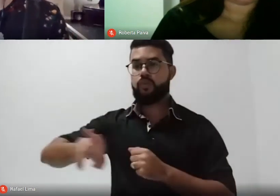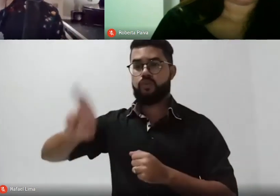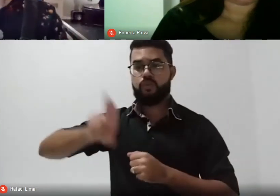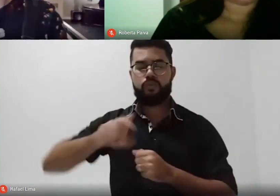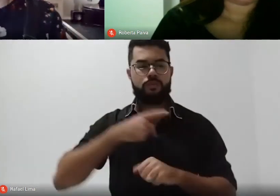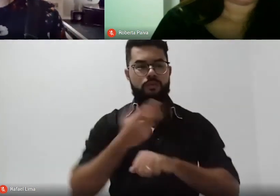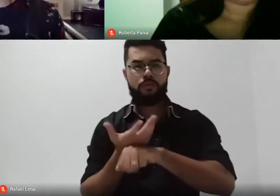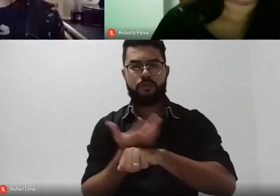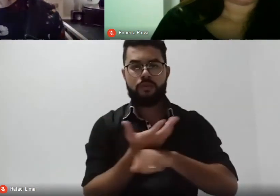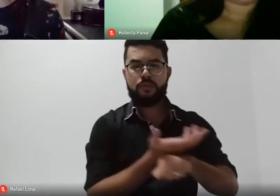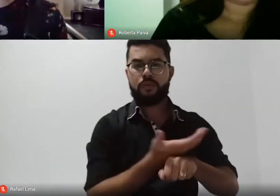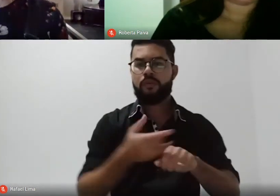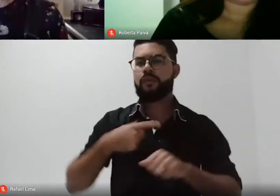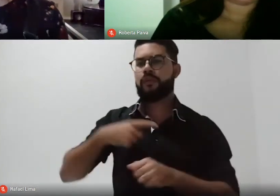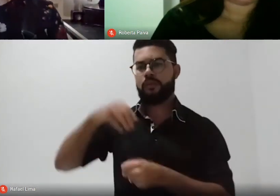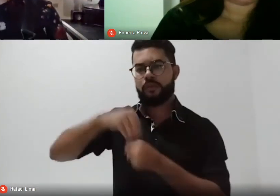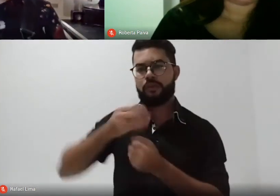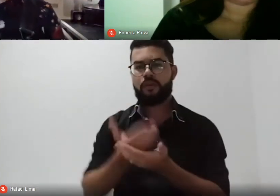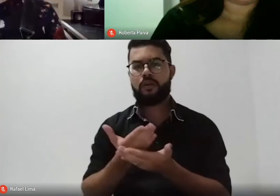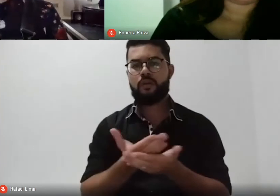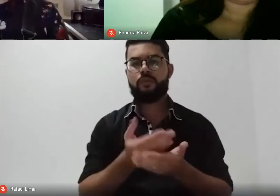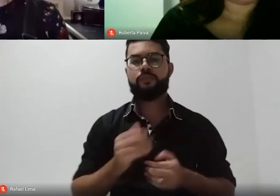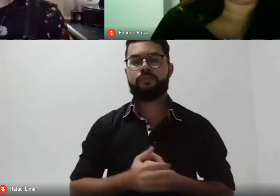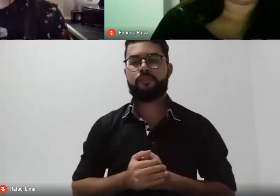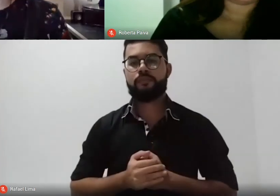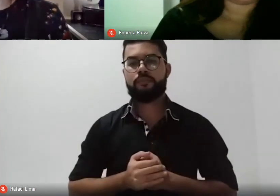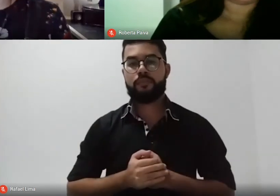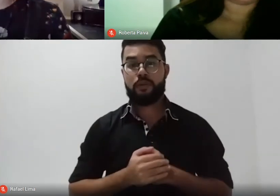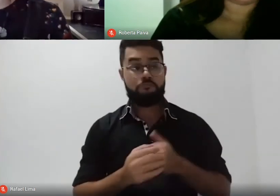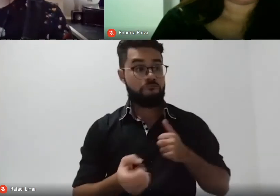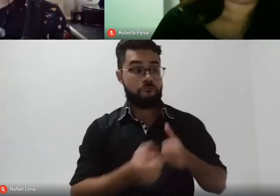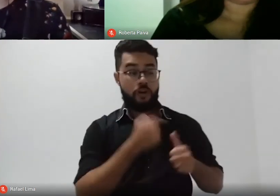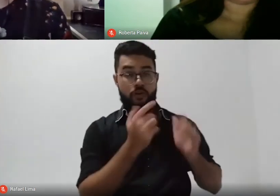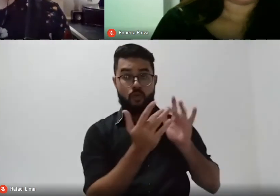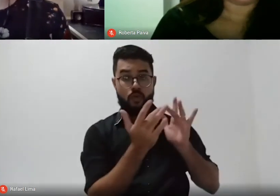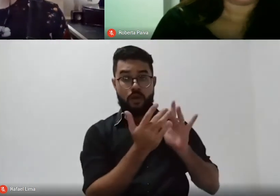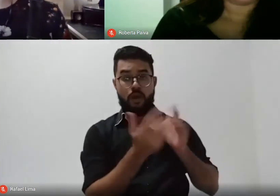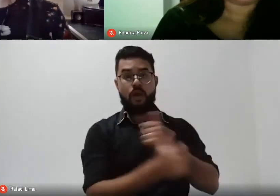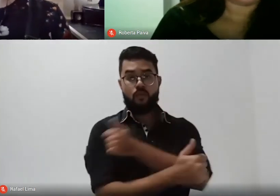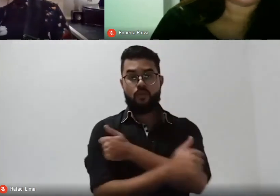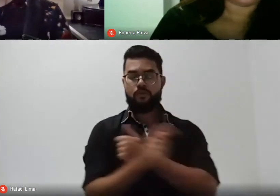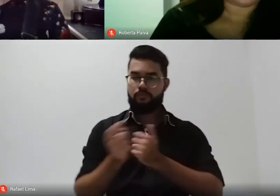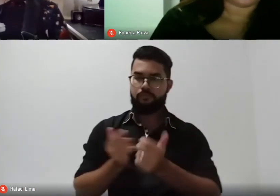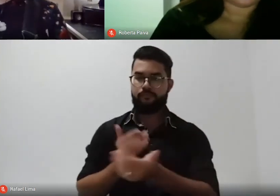parte das aulas. Desde o primeiro contato, né? O aluno com desenho.